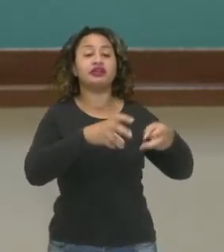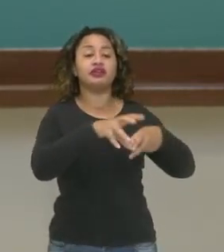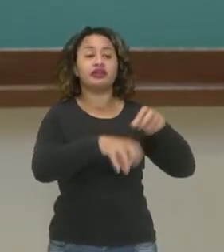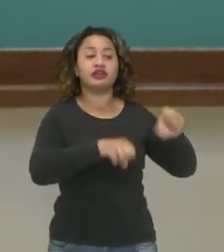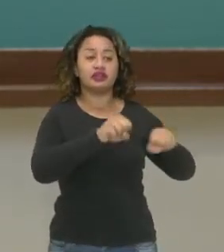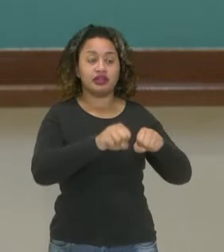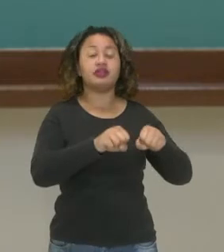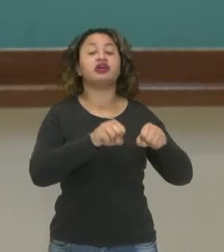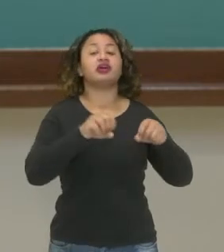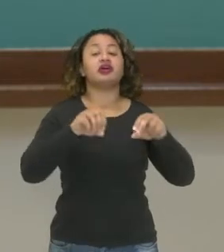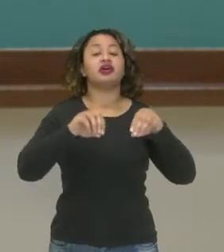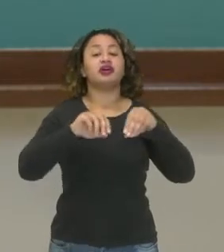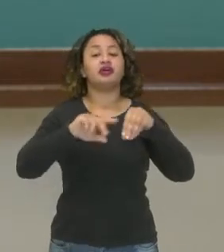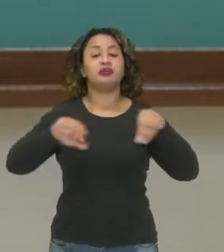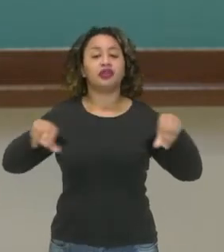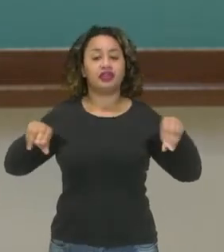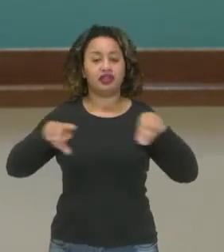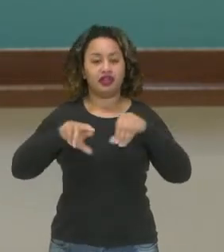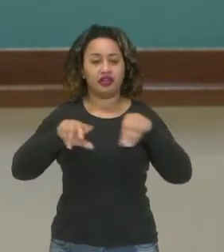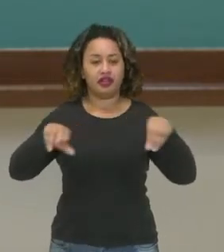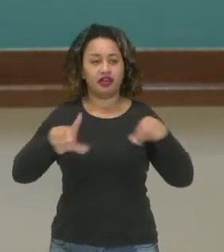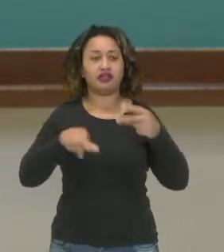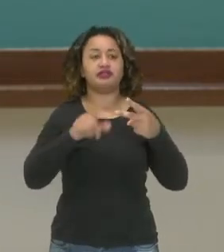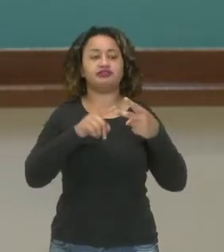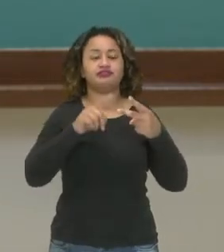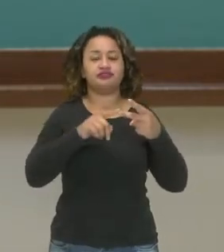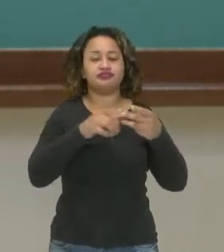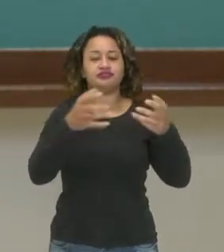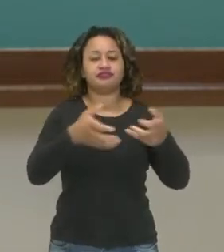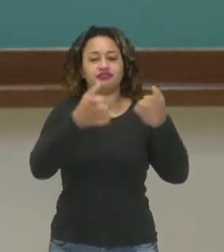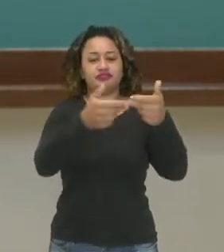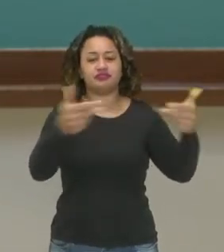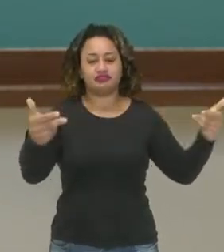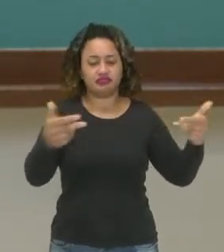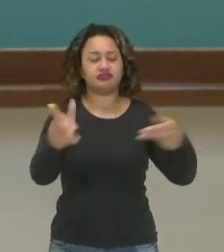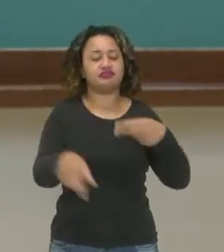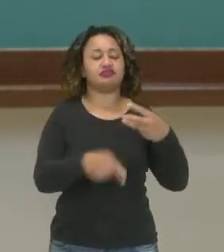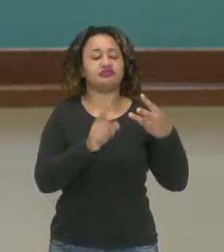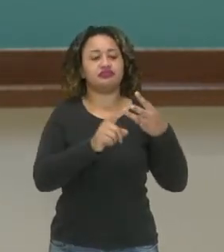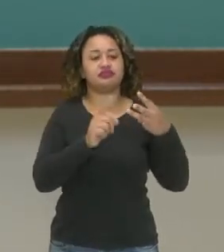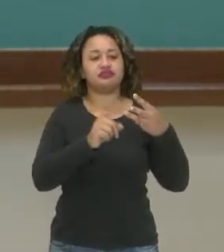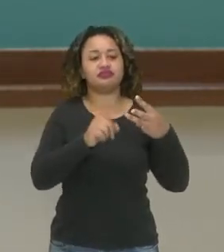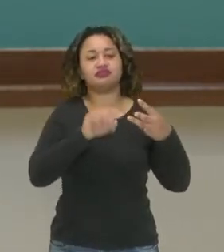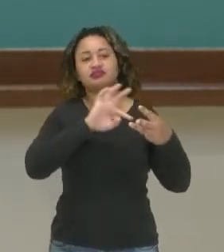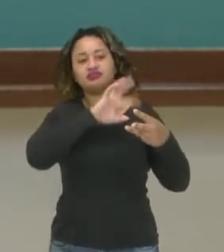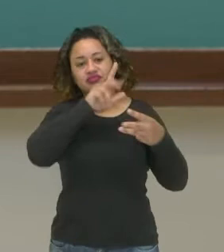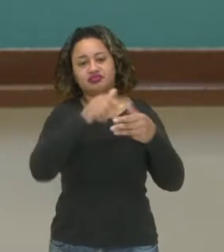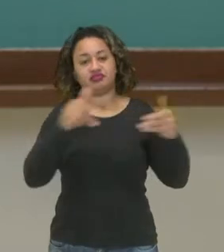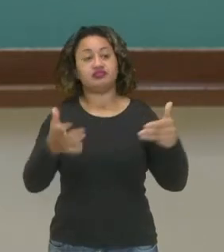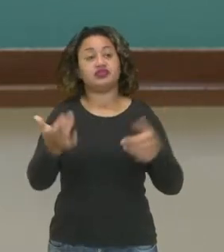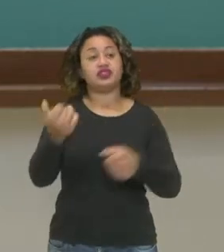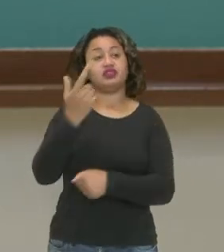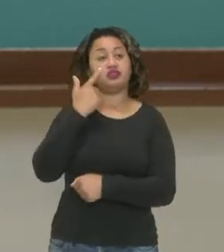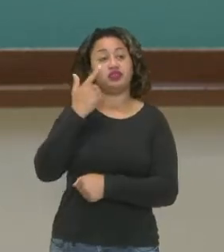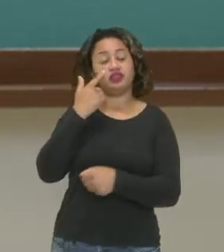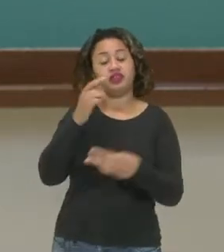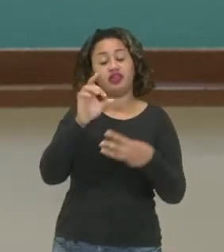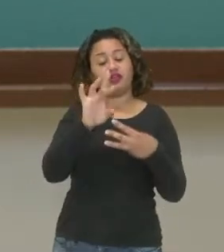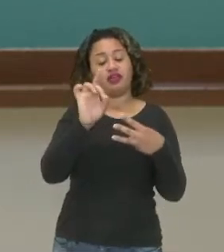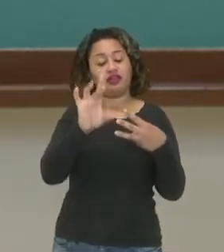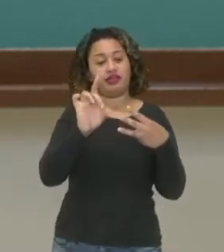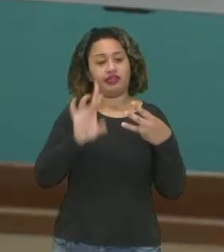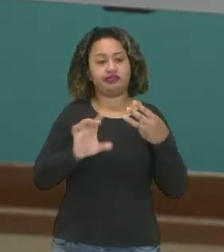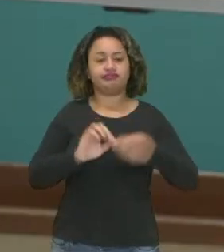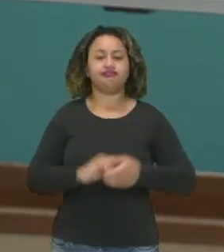o mineral, o extrativismo vegetal e o extrativismo animal. Vamos dar uma olhadinha em cada um desses. Vem